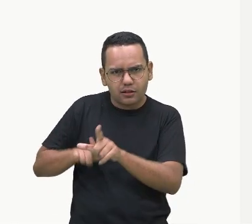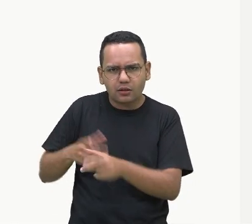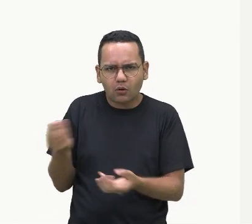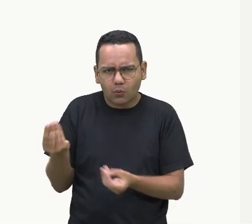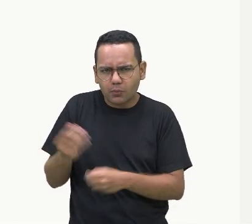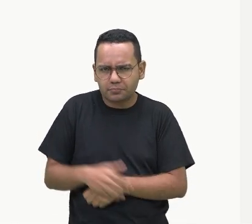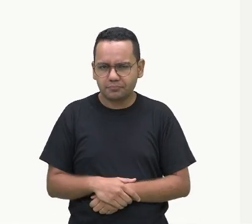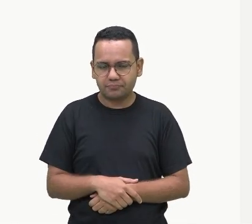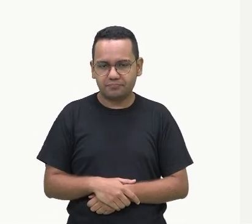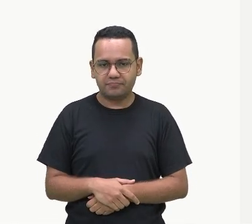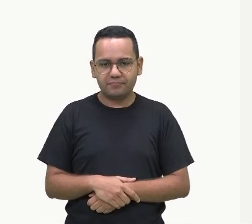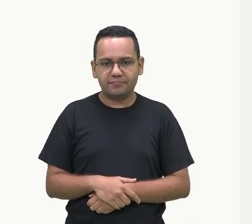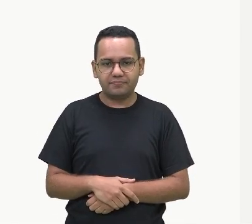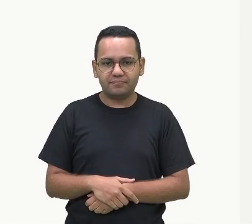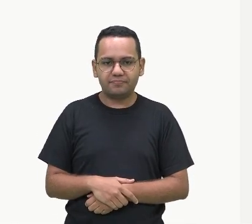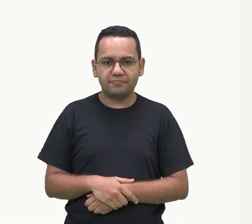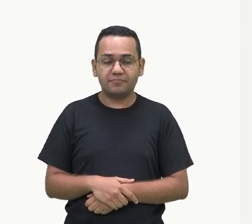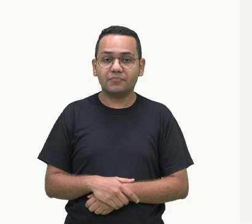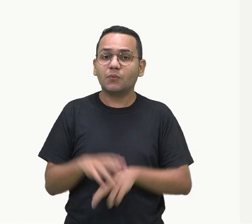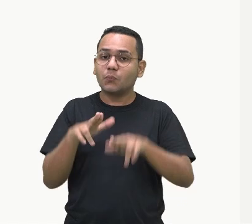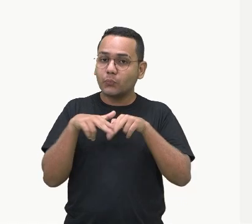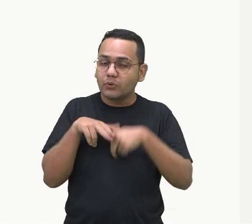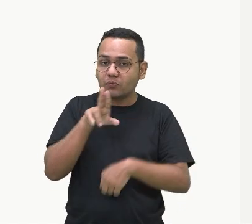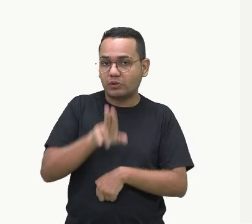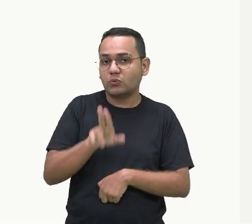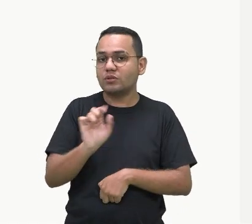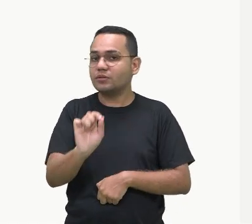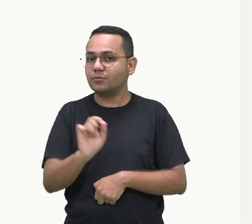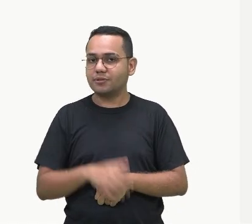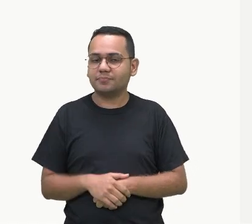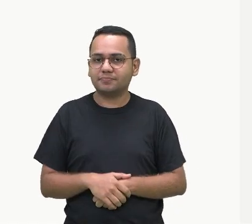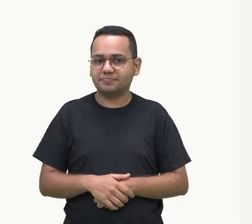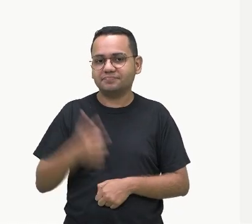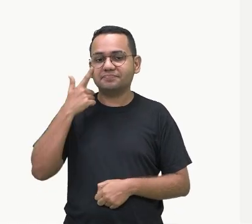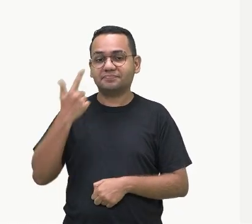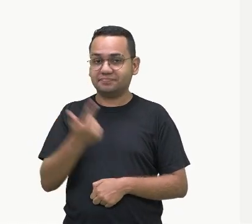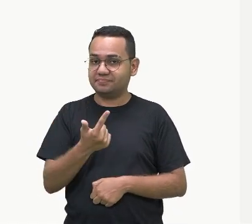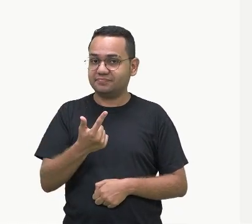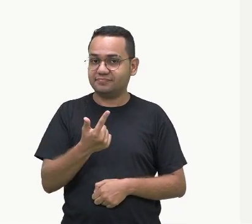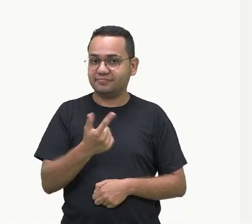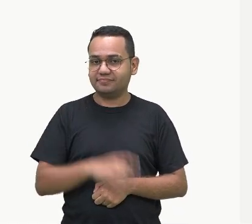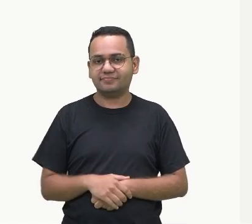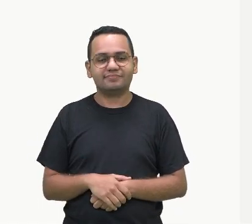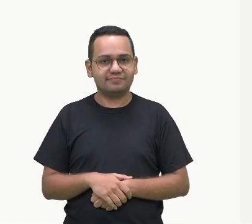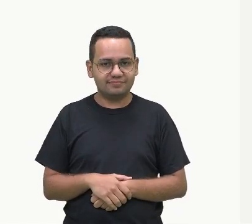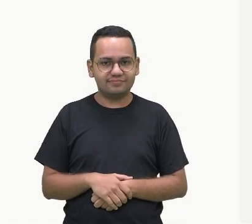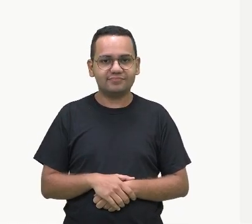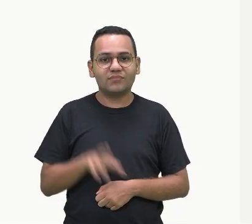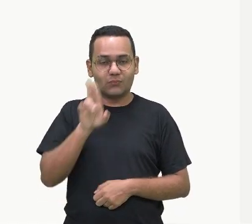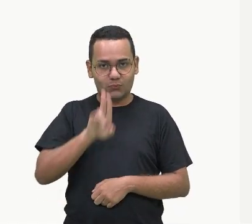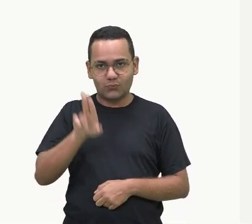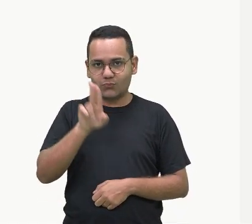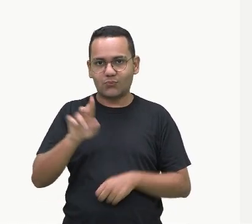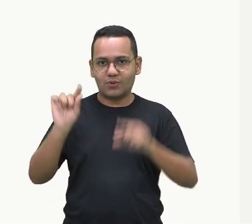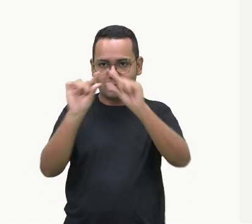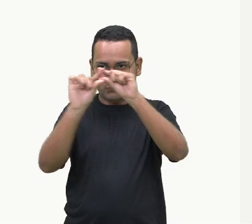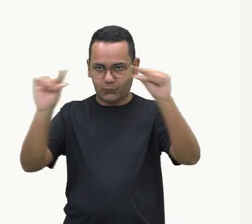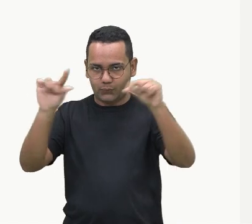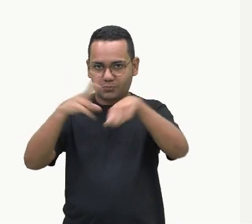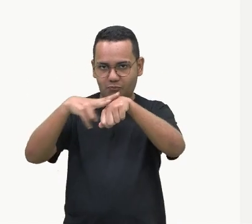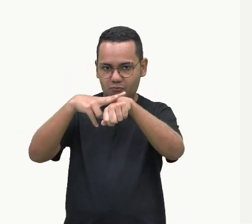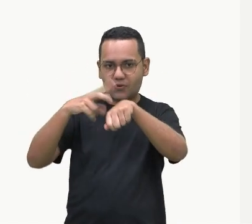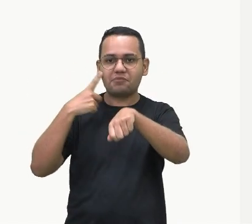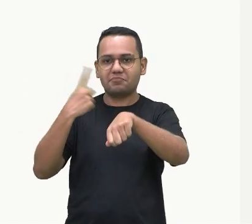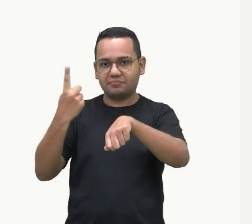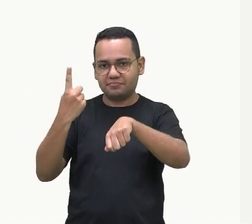x? Exatamente aplicando a minha, o meu teorema de Tales. Aqui a minha